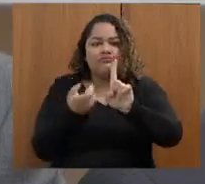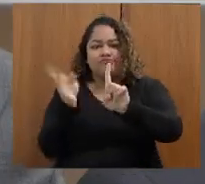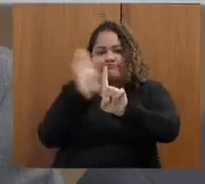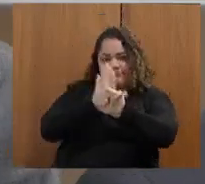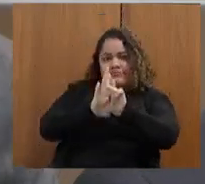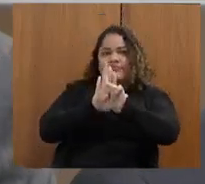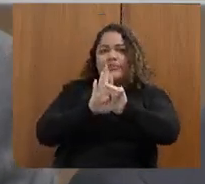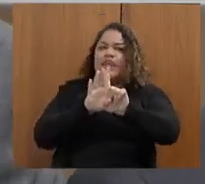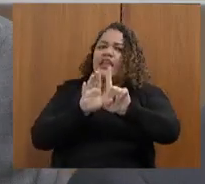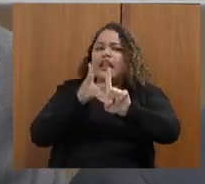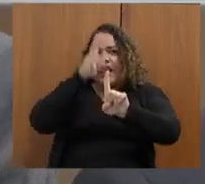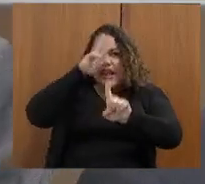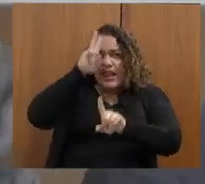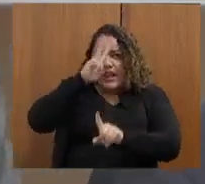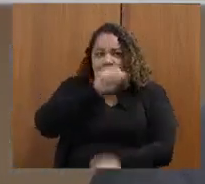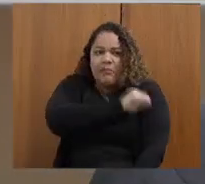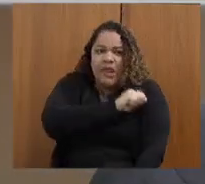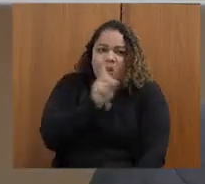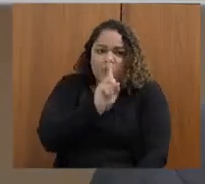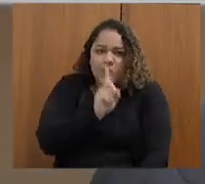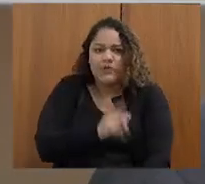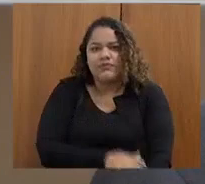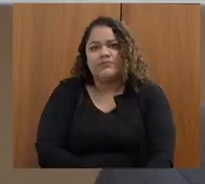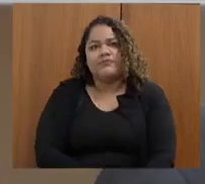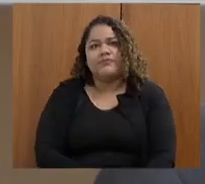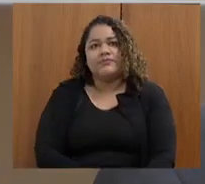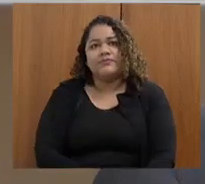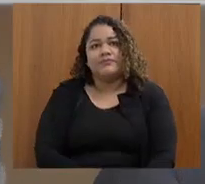alunos não então